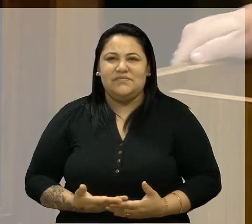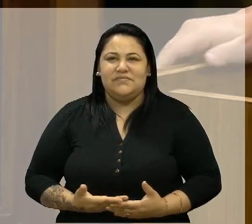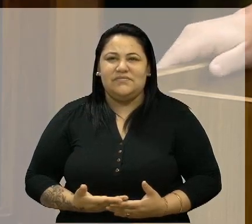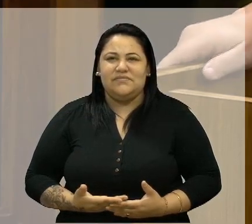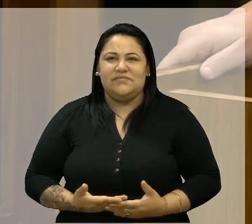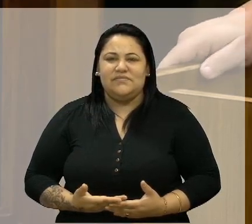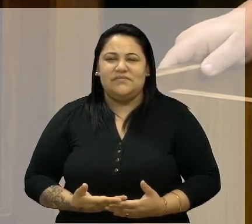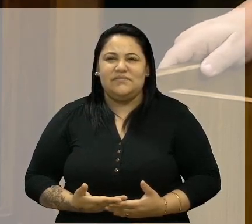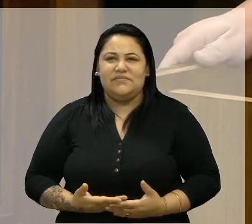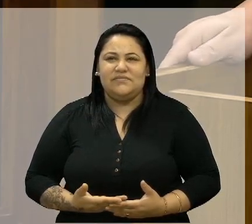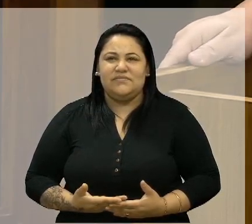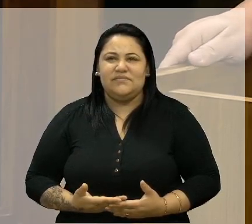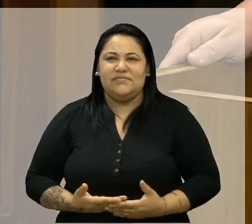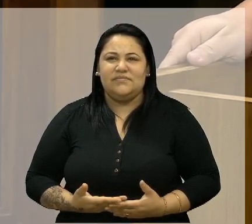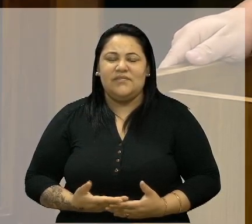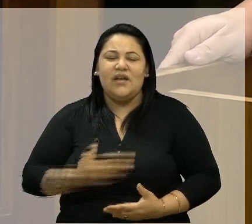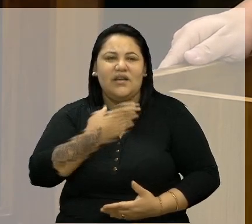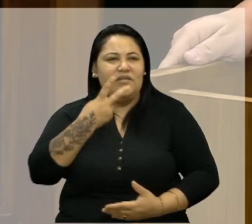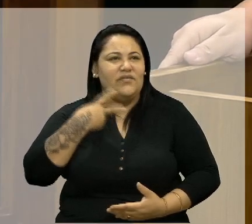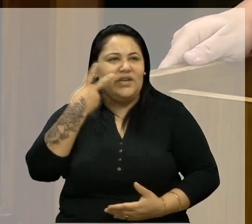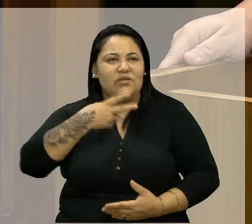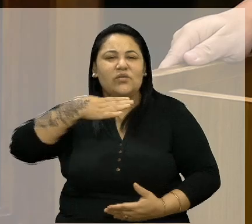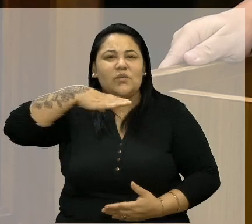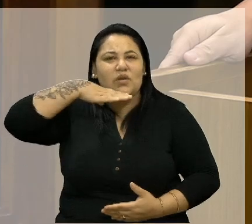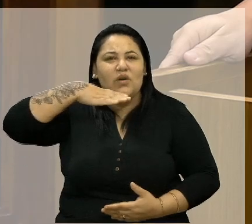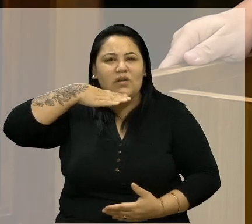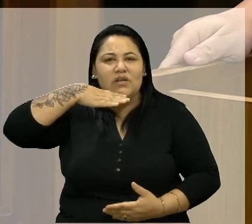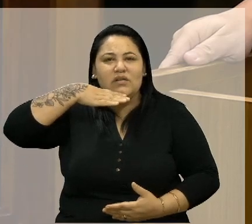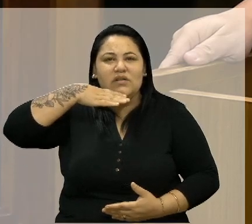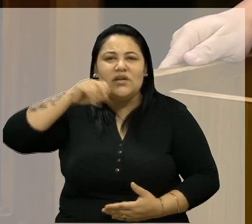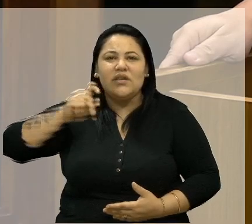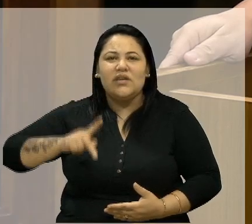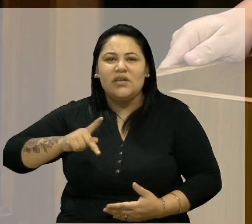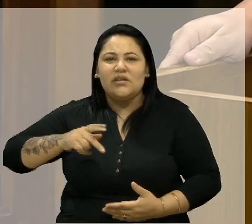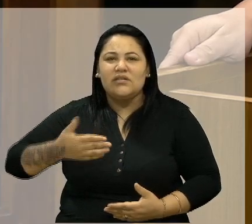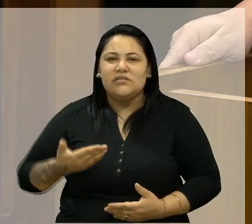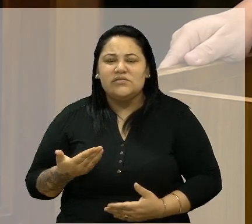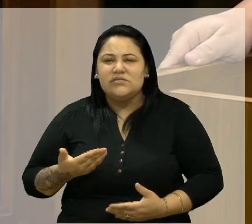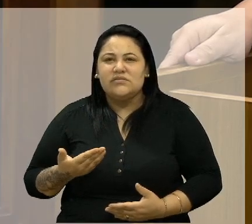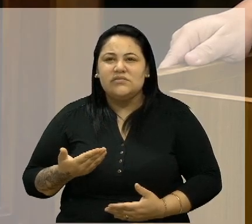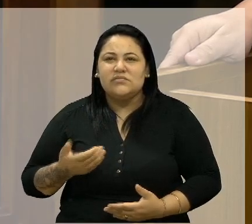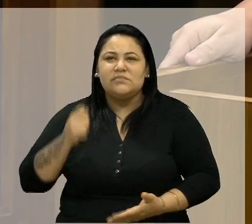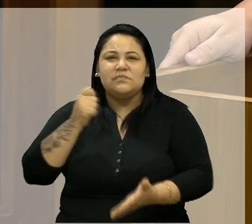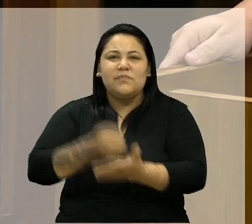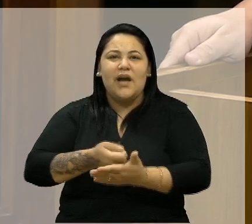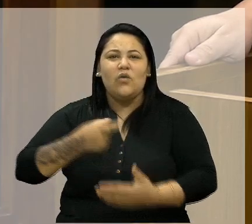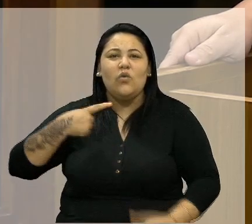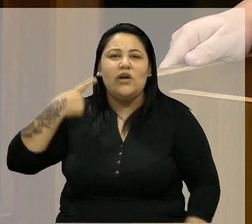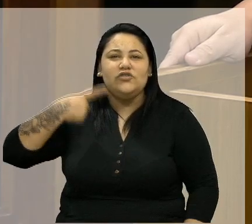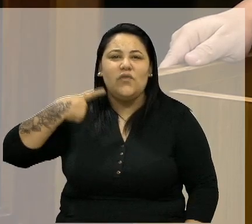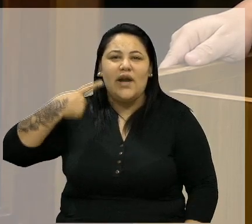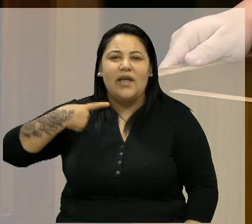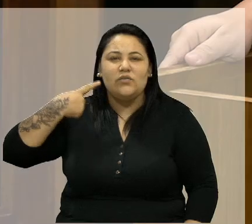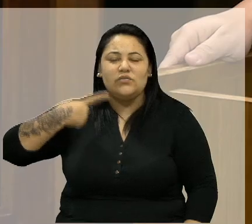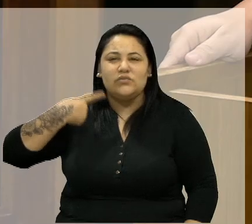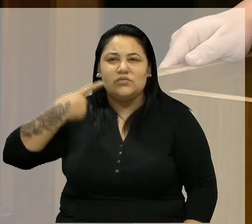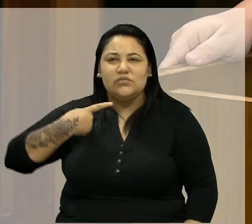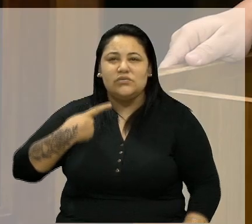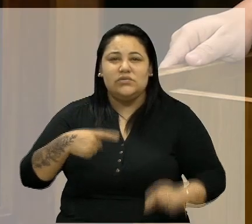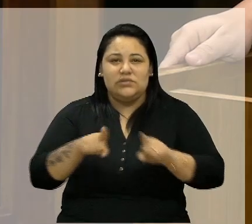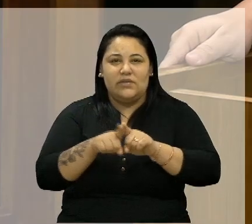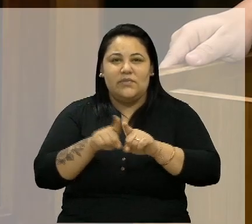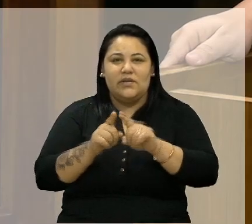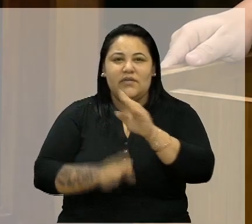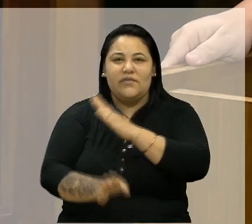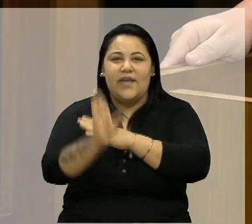Aí quem também, vereador Bortola, bancou os advogados e a